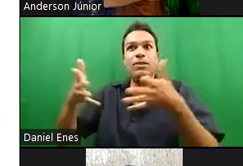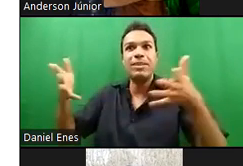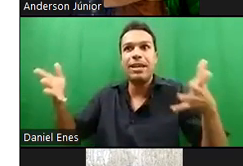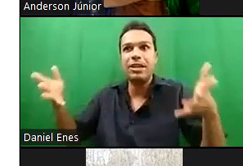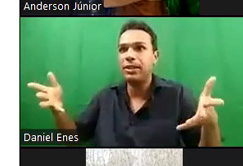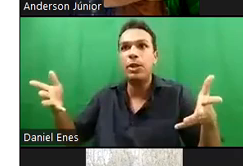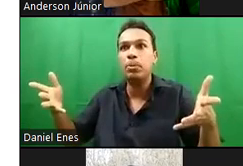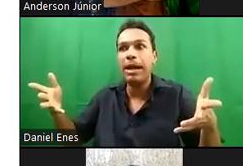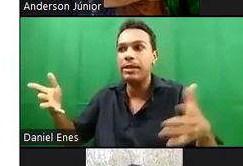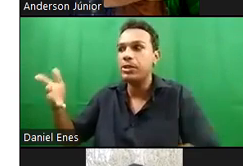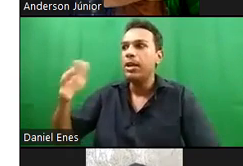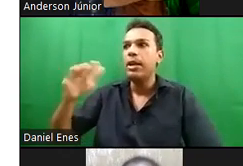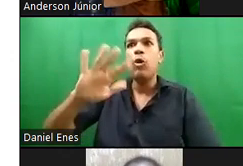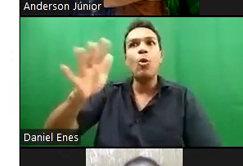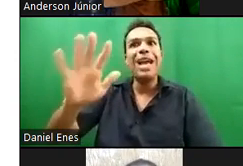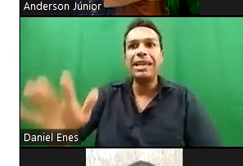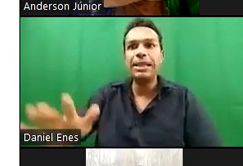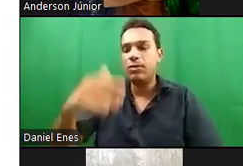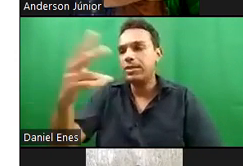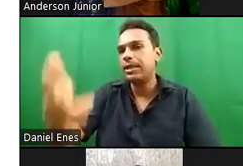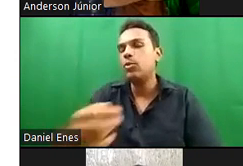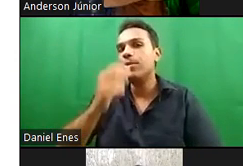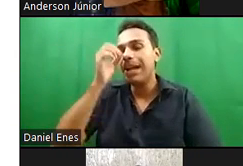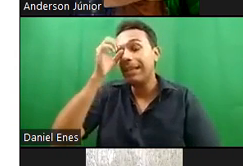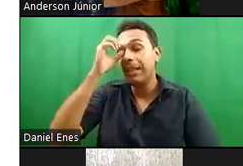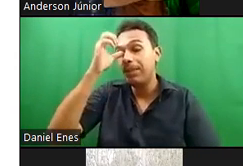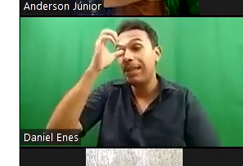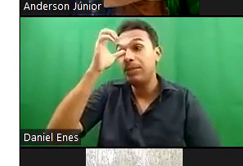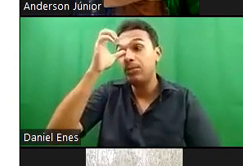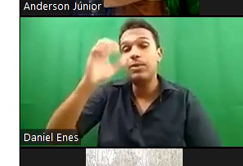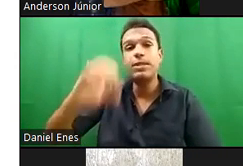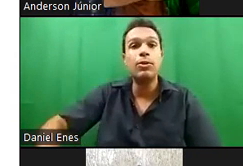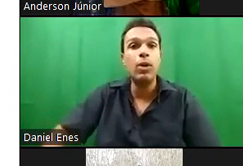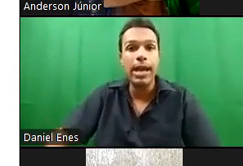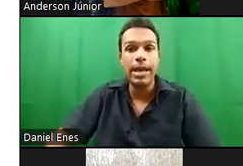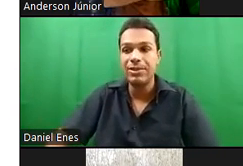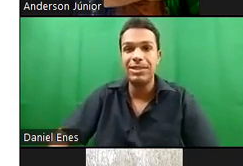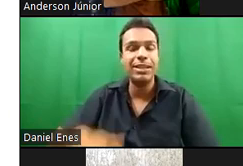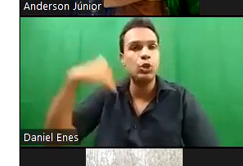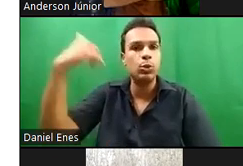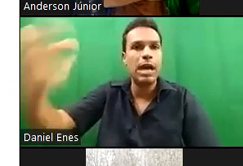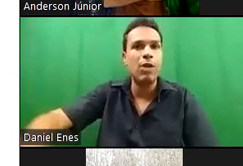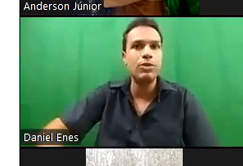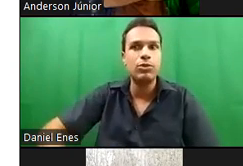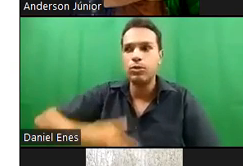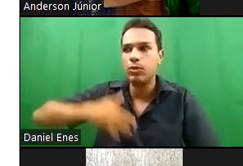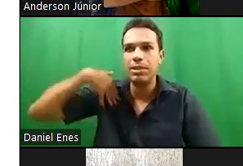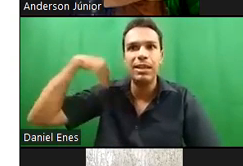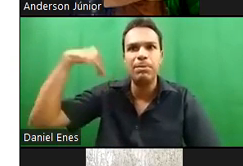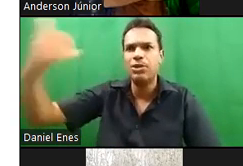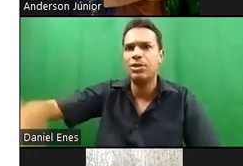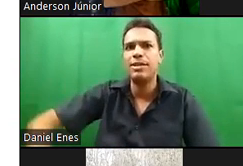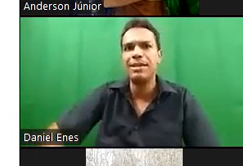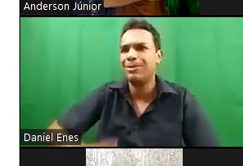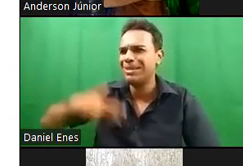maior universidade federal do país. Qualquer língua, você não consegue interpretar aquilo que você não conhece. Você tem que estudar o assunto, você tem